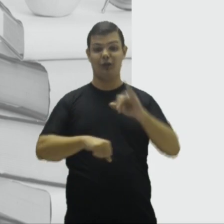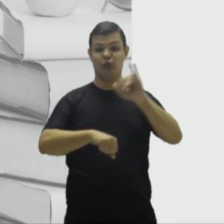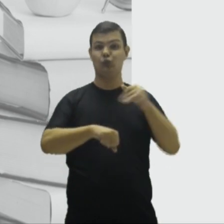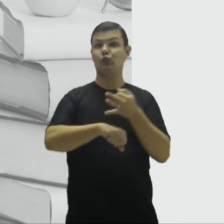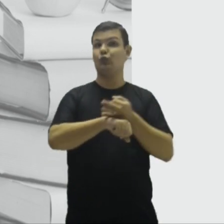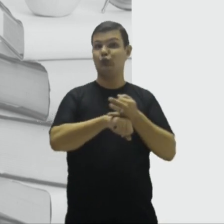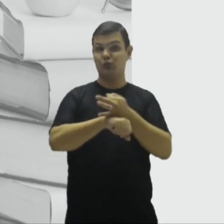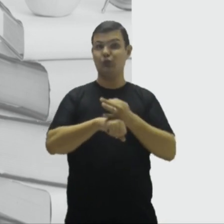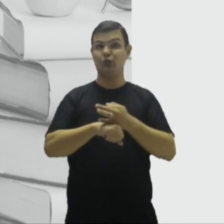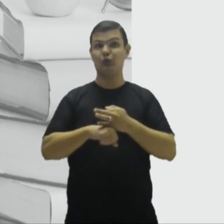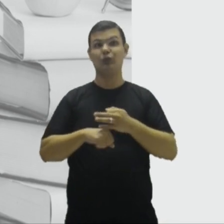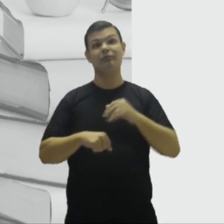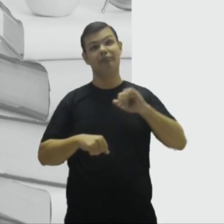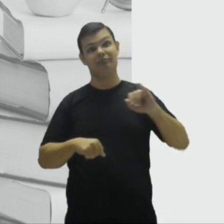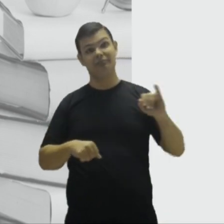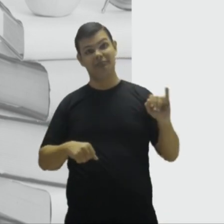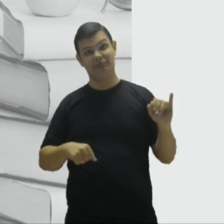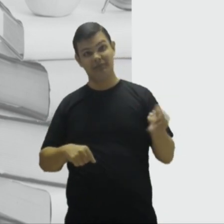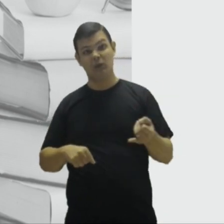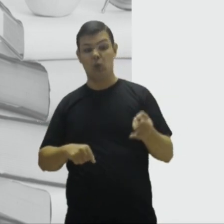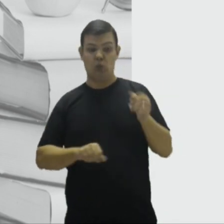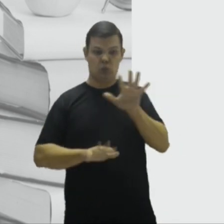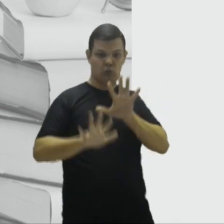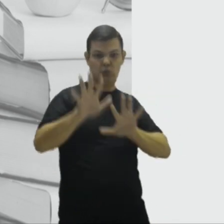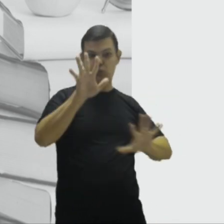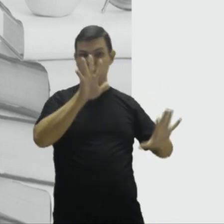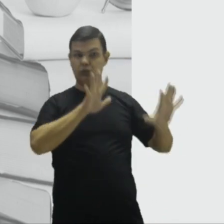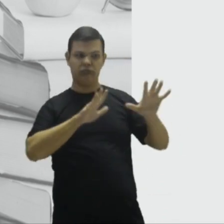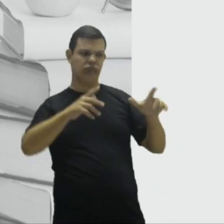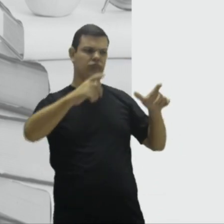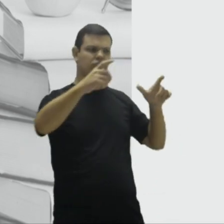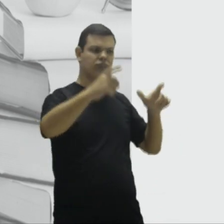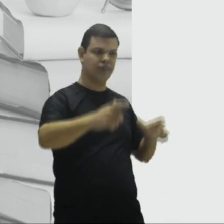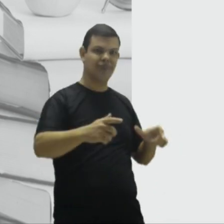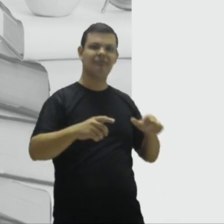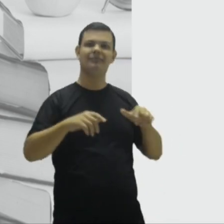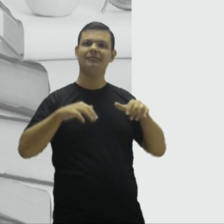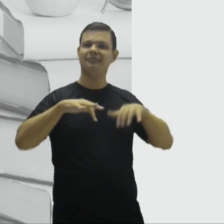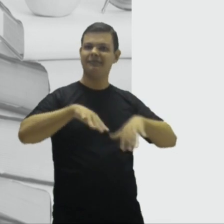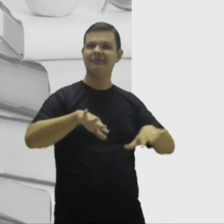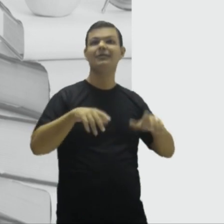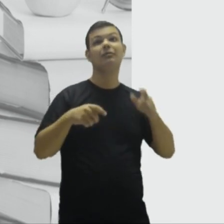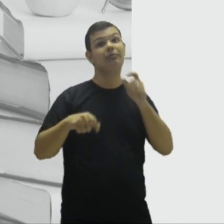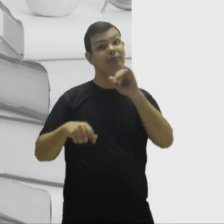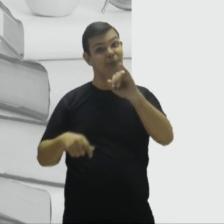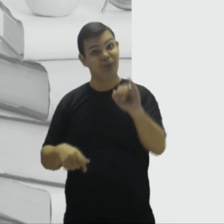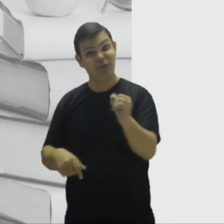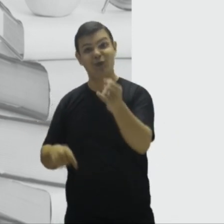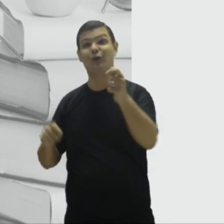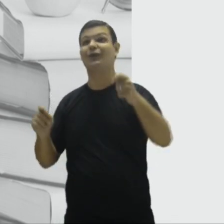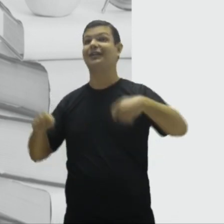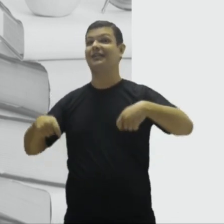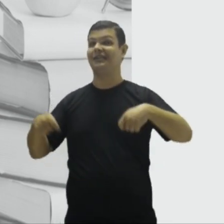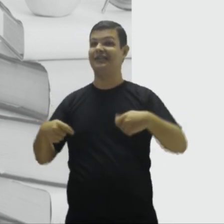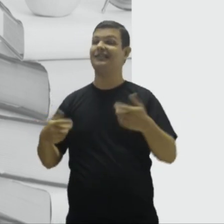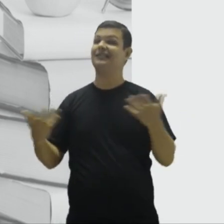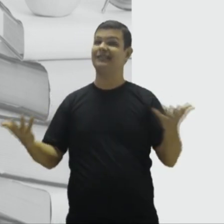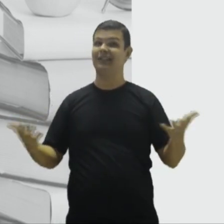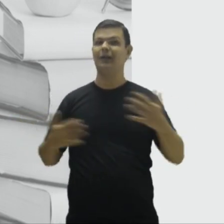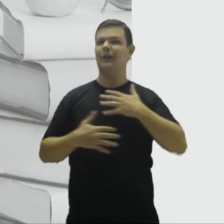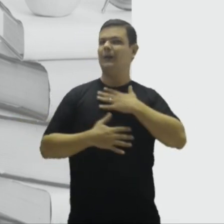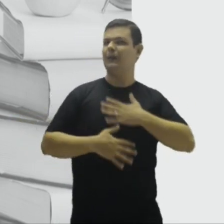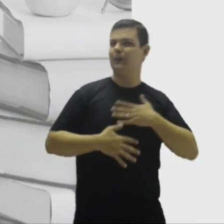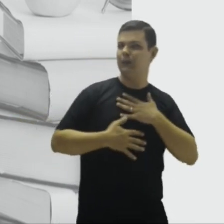que tiveram o cuidado de ir para um igarapé, eu tenho certeza que você deve ter aproveitado um pouquinho. Então, tomar banho de